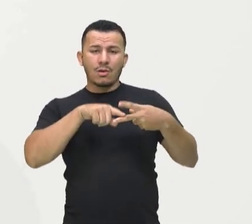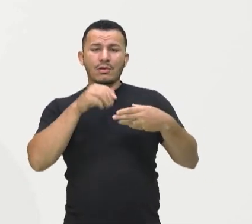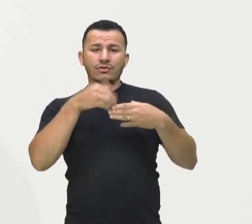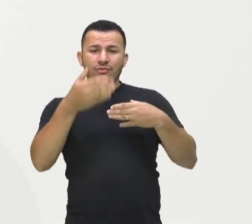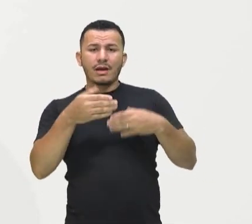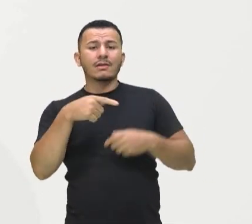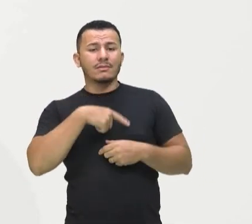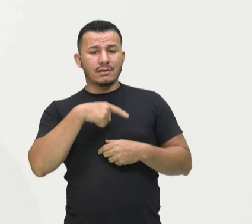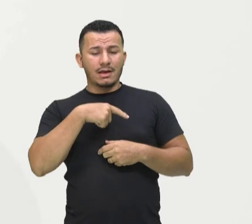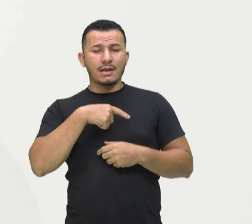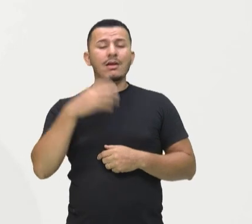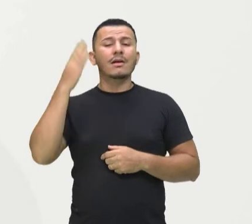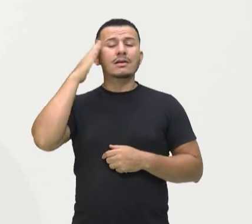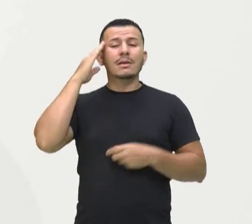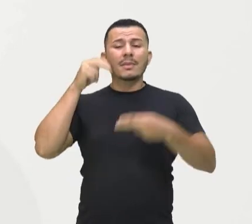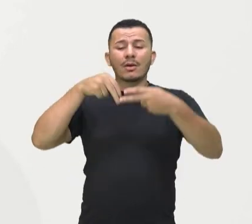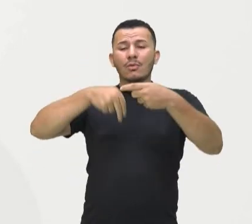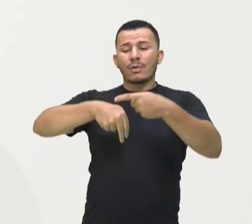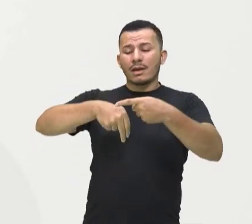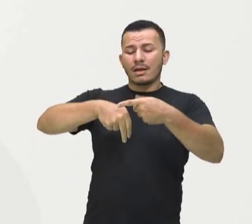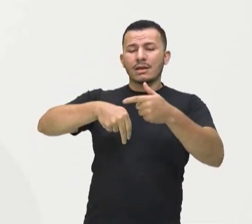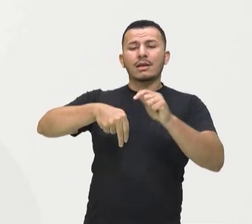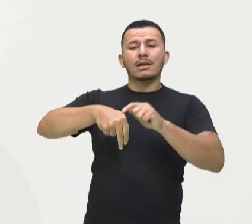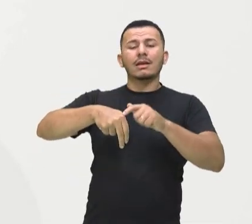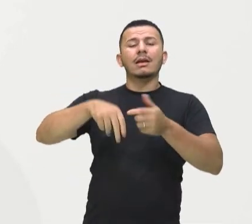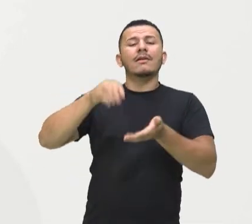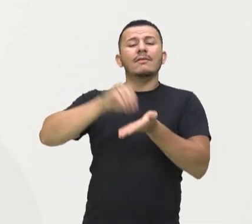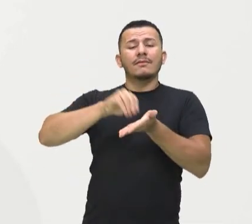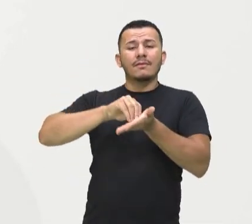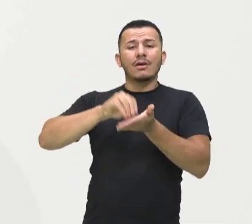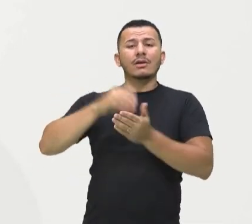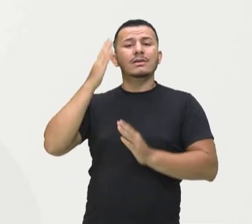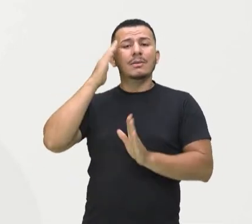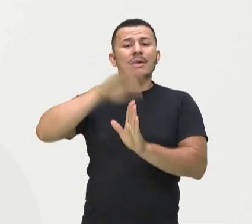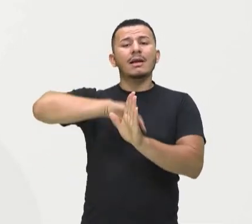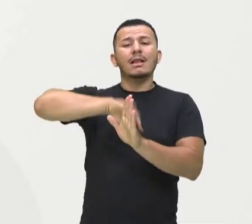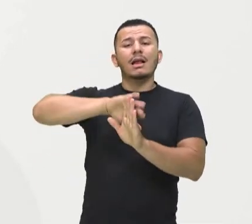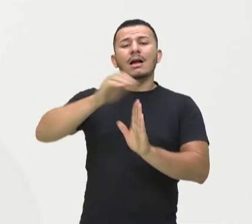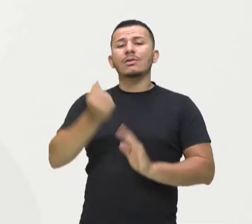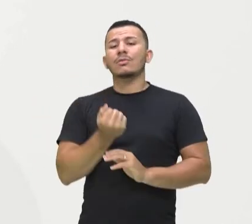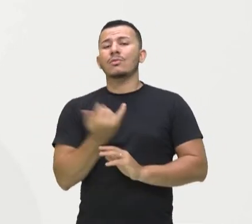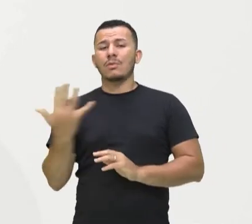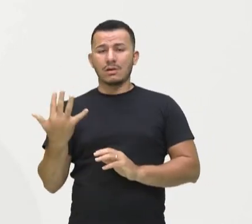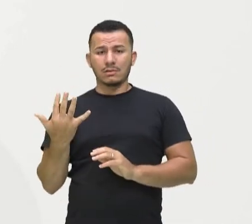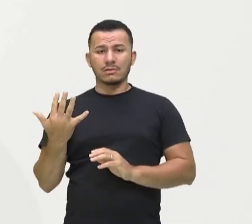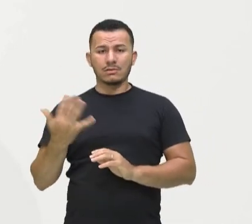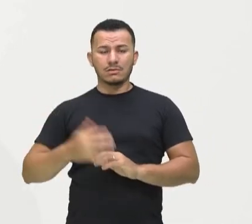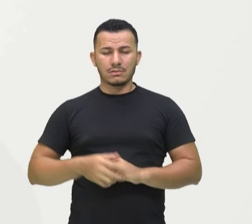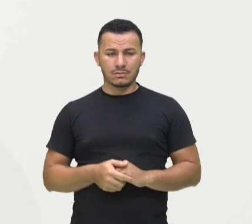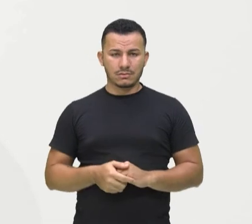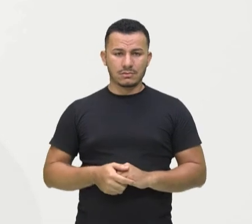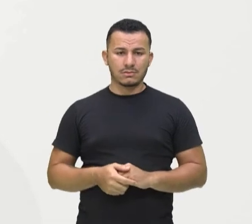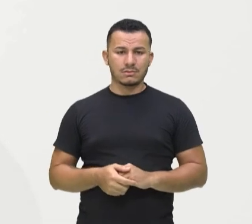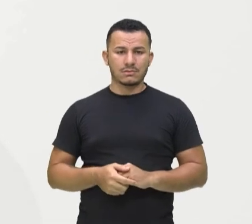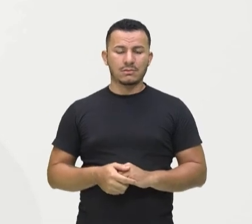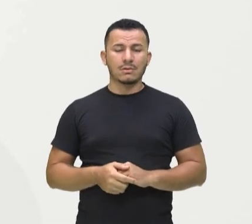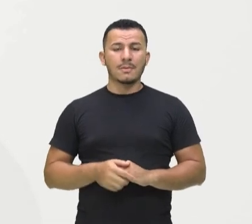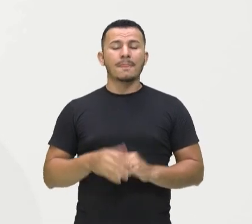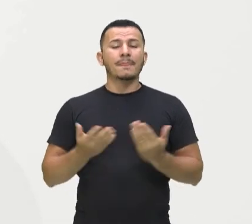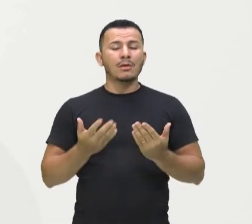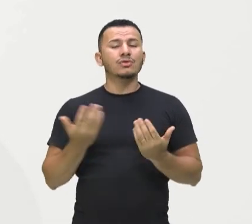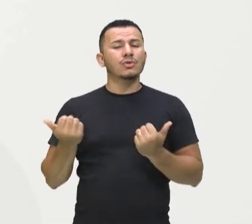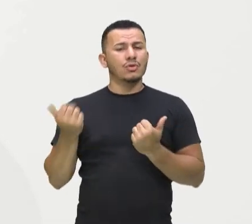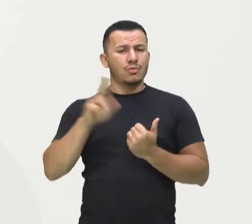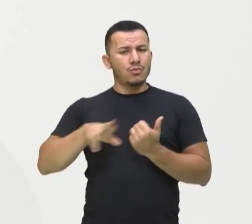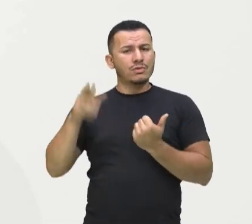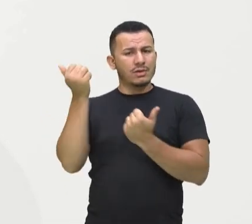o valor do N, que ele quer saber o número de lado, tá legal? E a gente vai fazer assim, ó, a substituição. Lembra